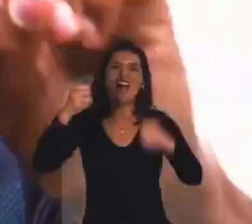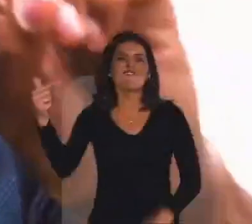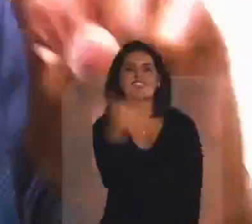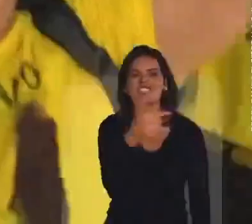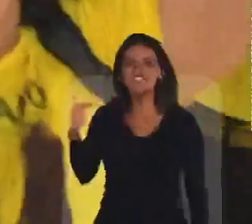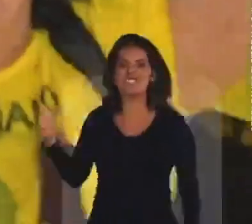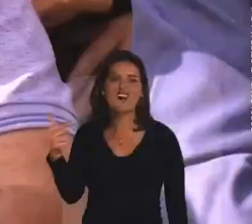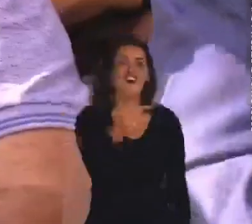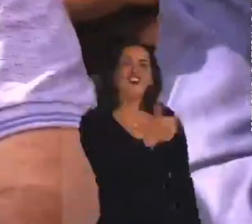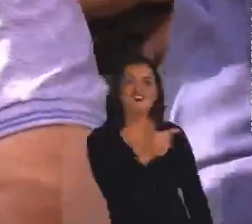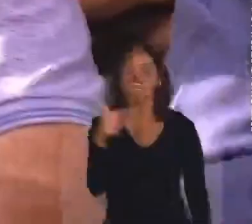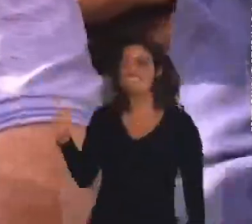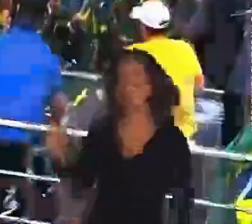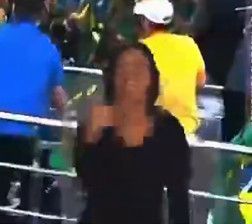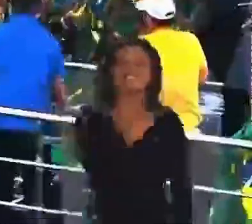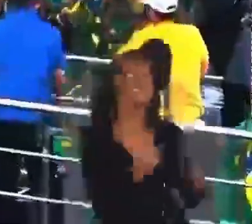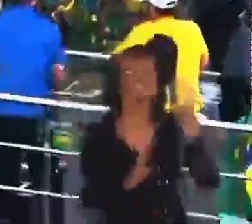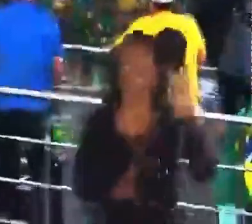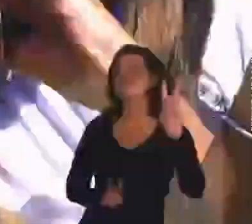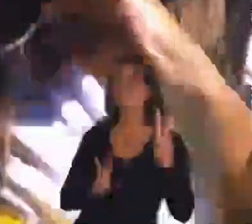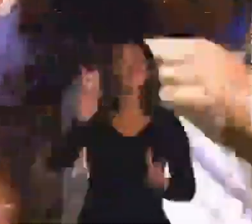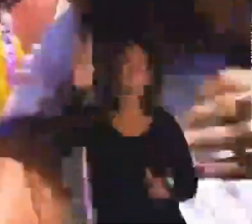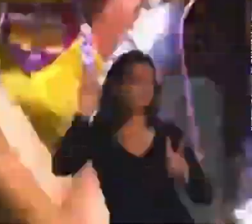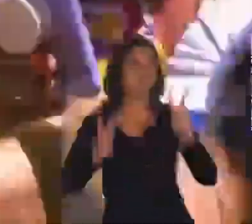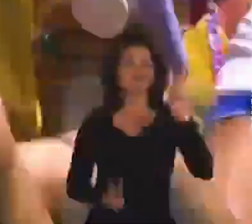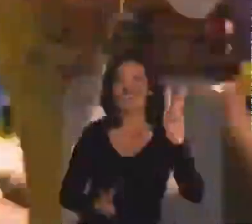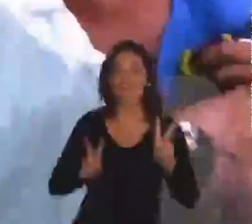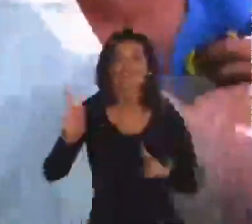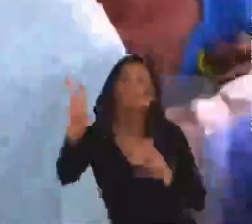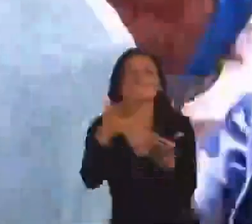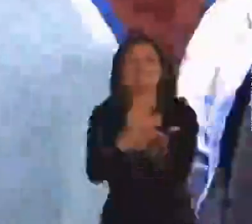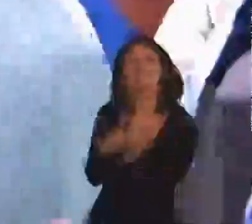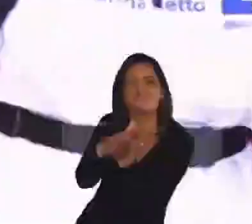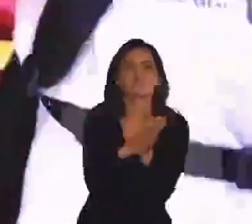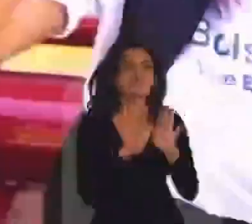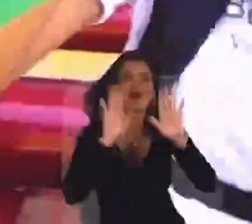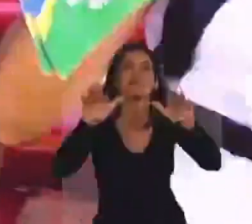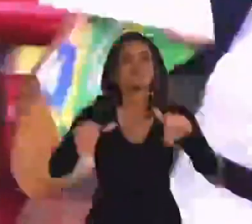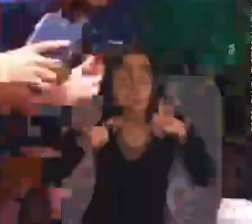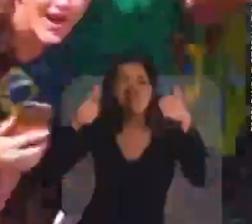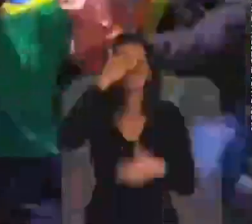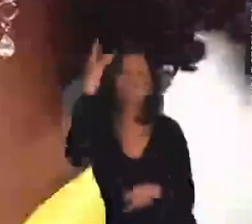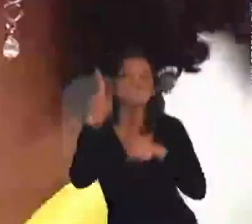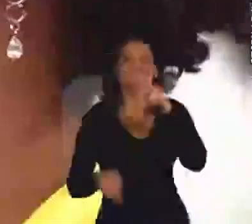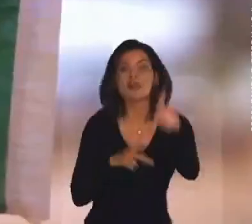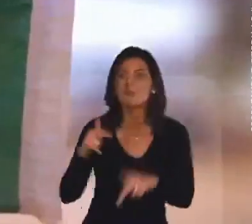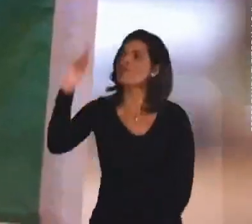Thank you.